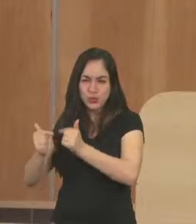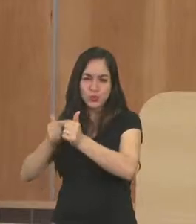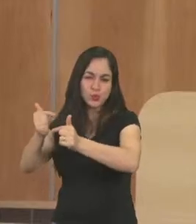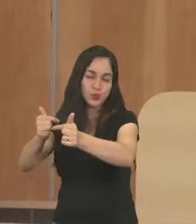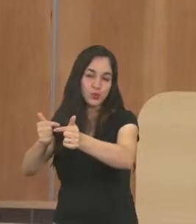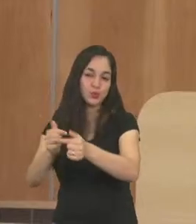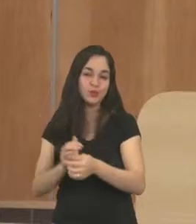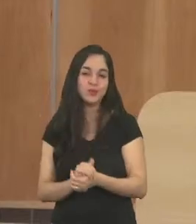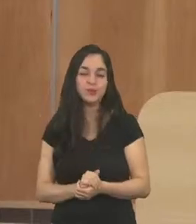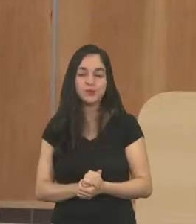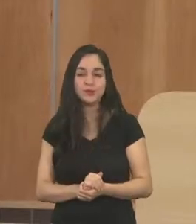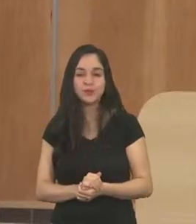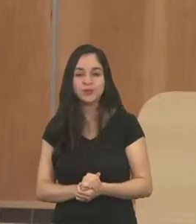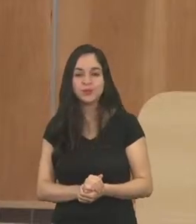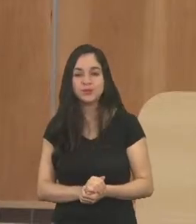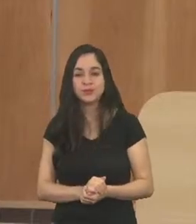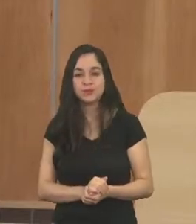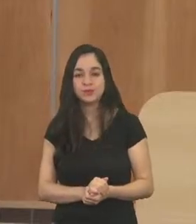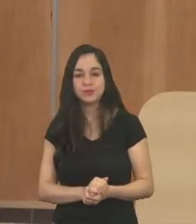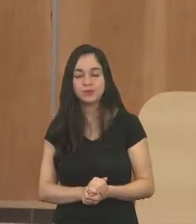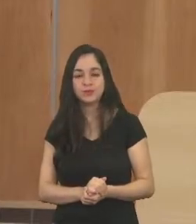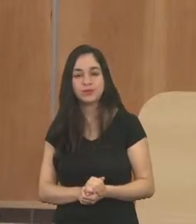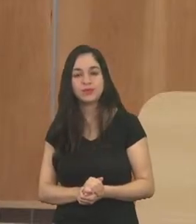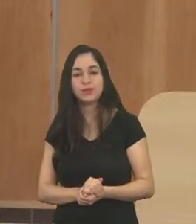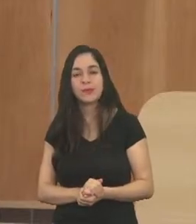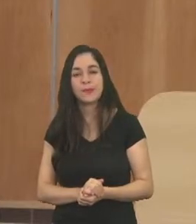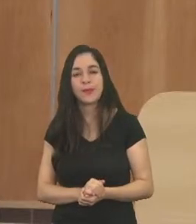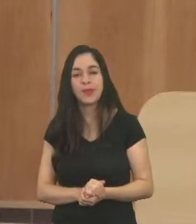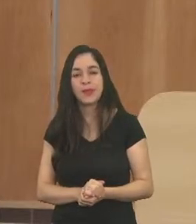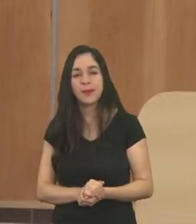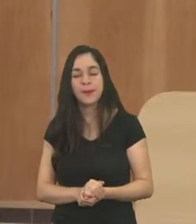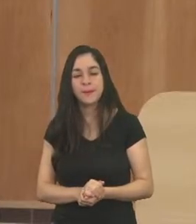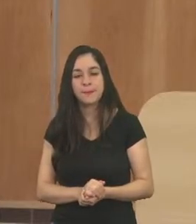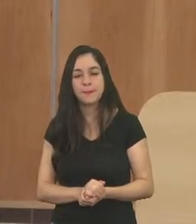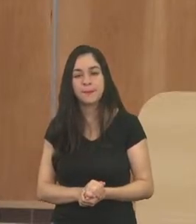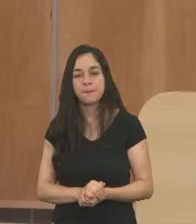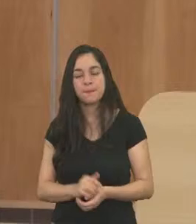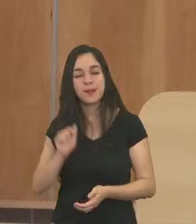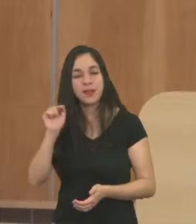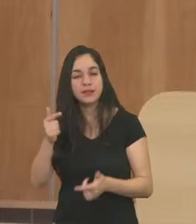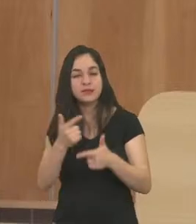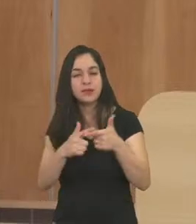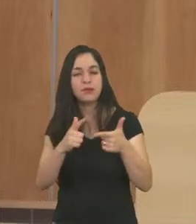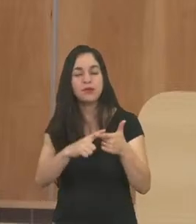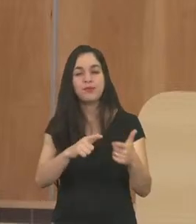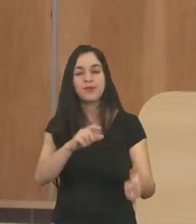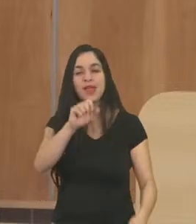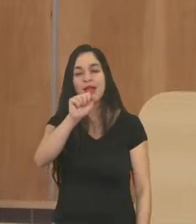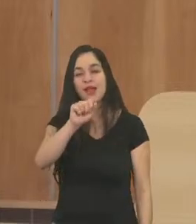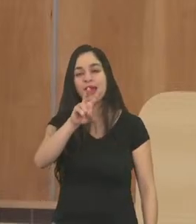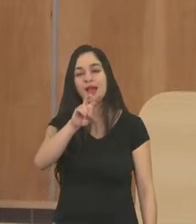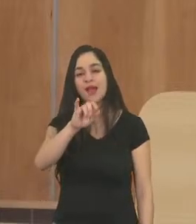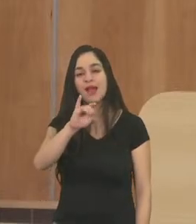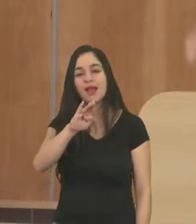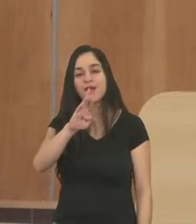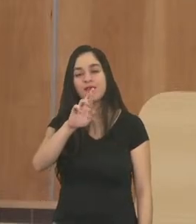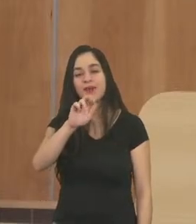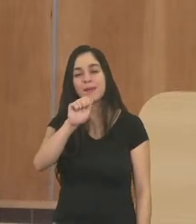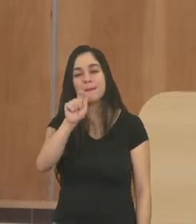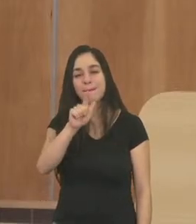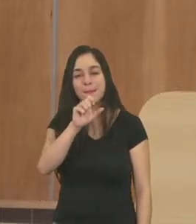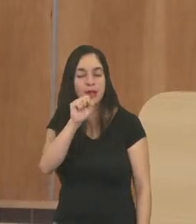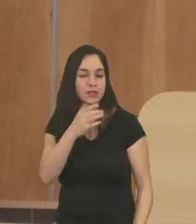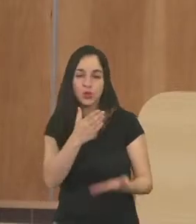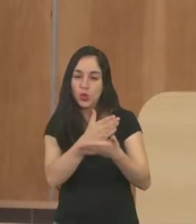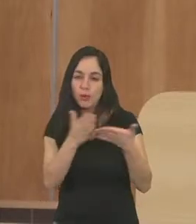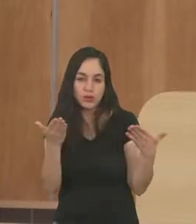aí, queria colocar uma outra situação. Esta crise da Avibraz não é de hoje. A primeira